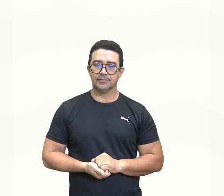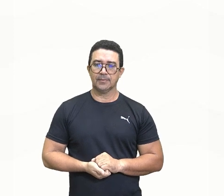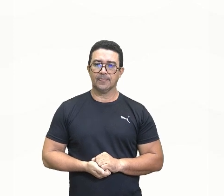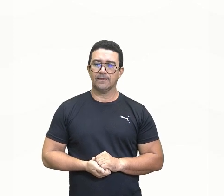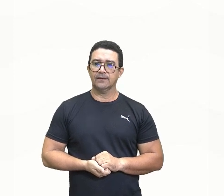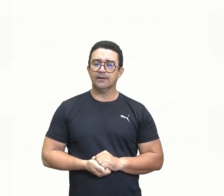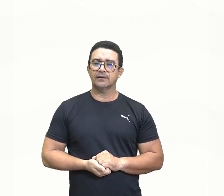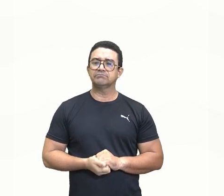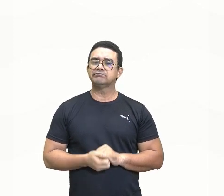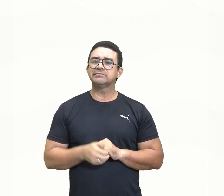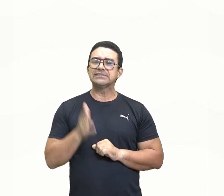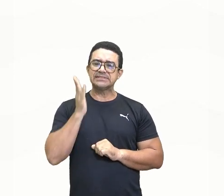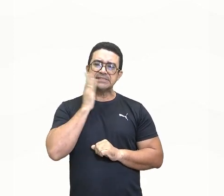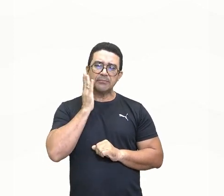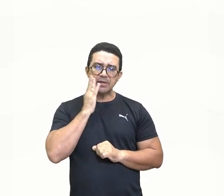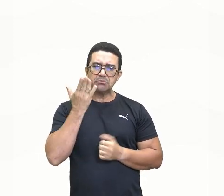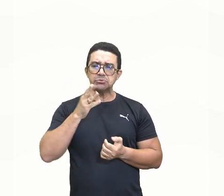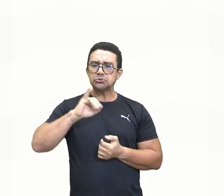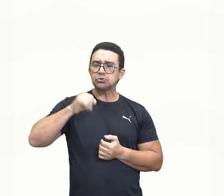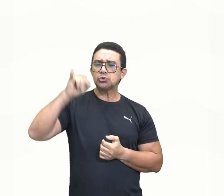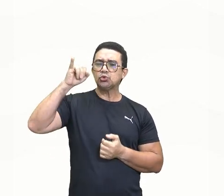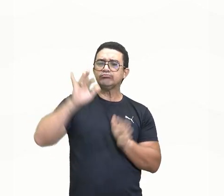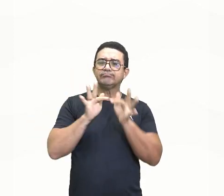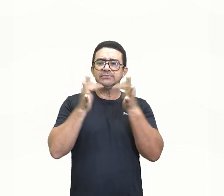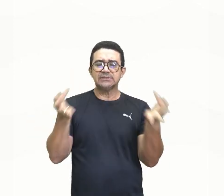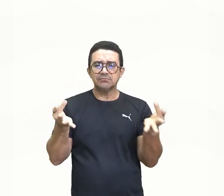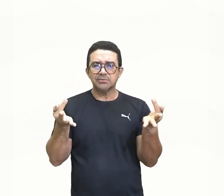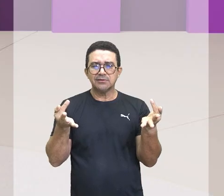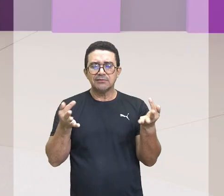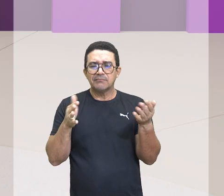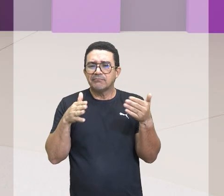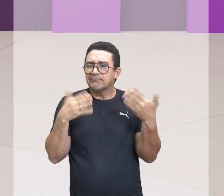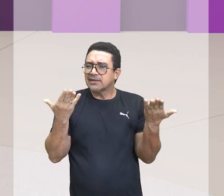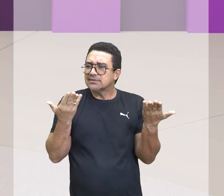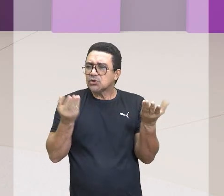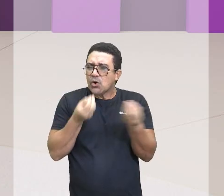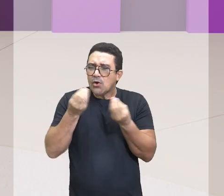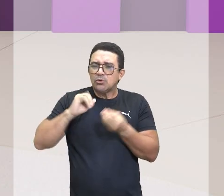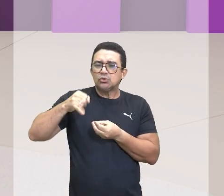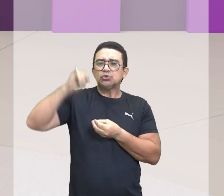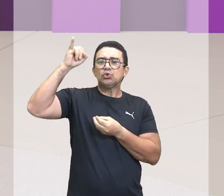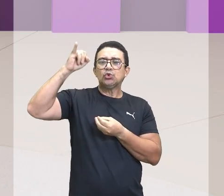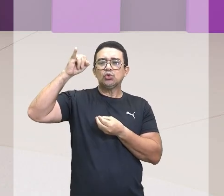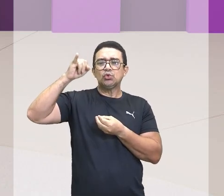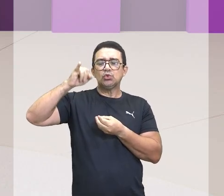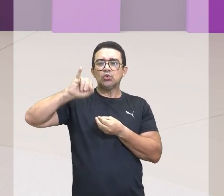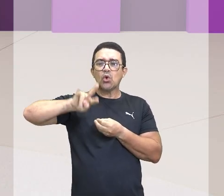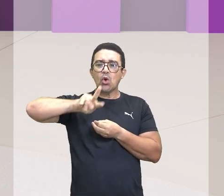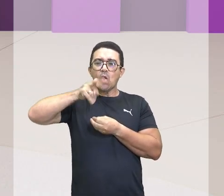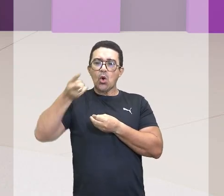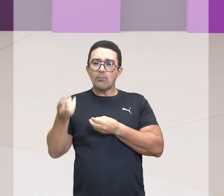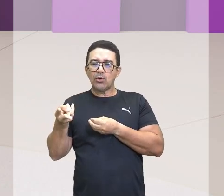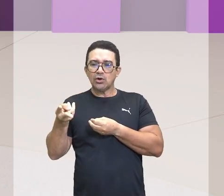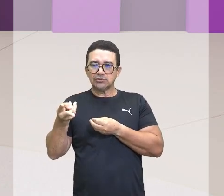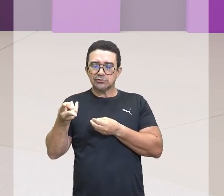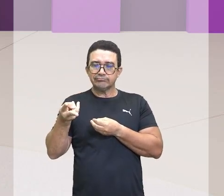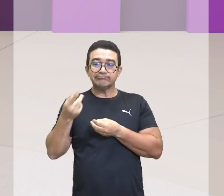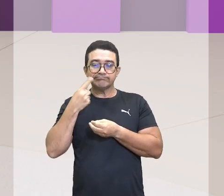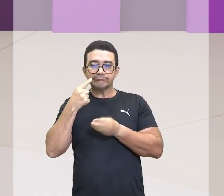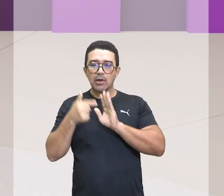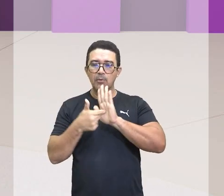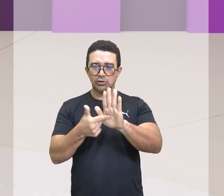Professora, sabemos já sobre os juros simples, mas e os juros compostos? O que são? Trouxemos aqui uma imagem para